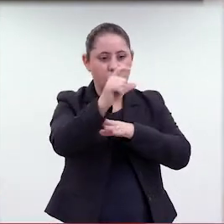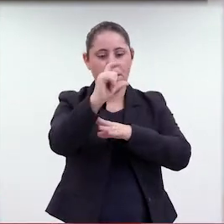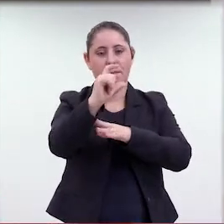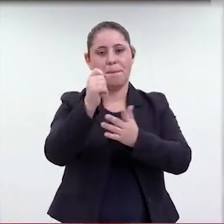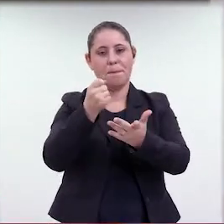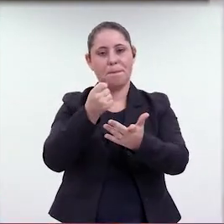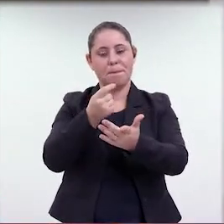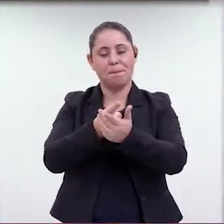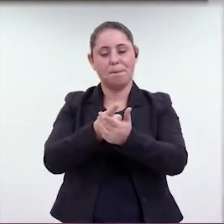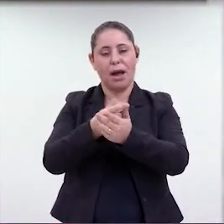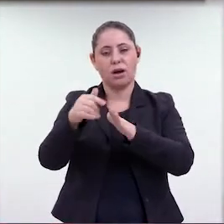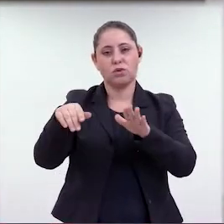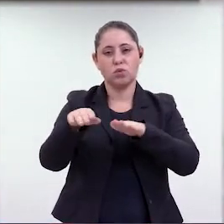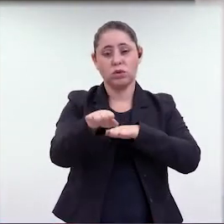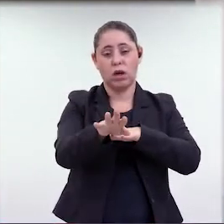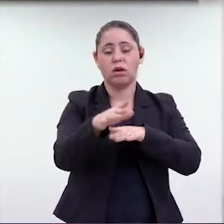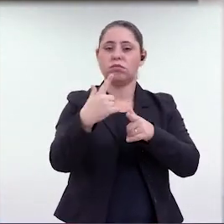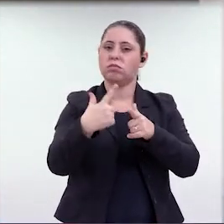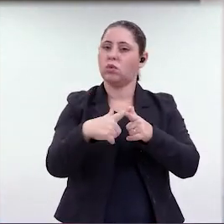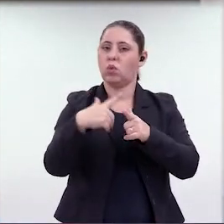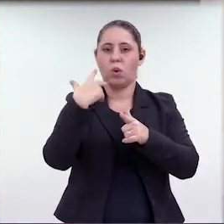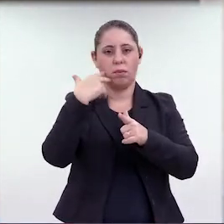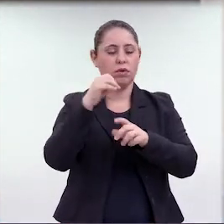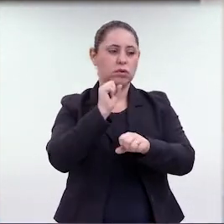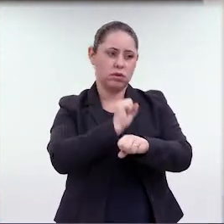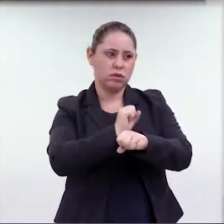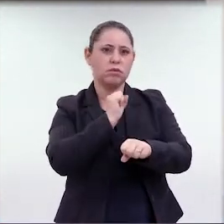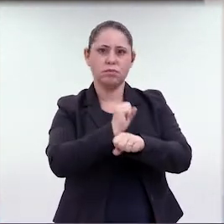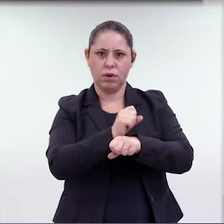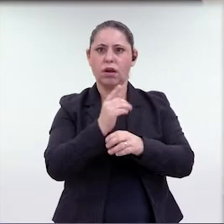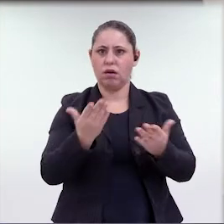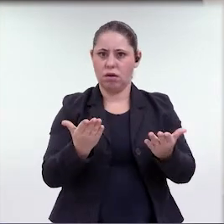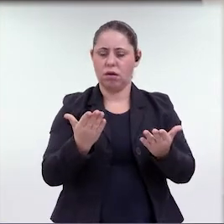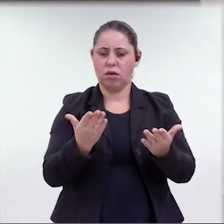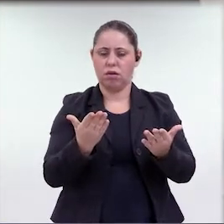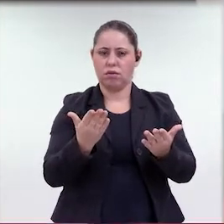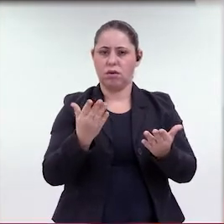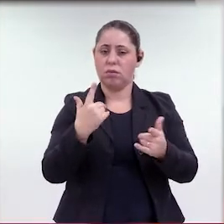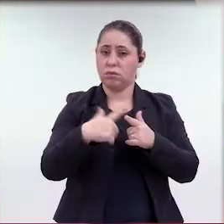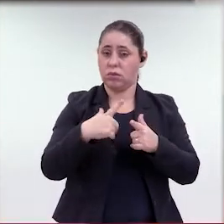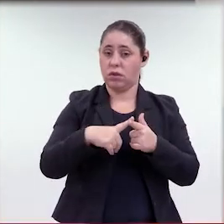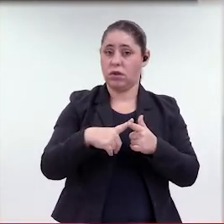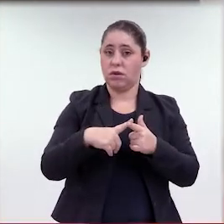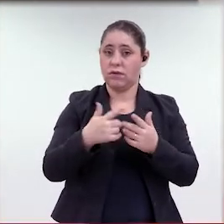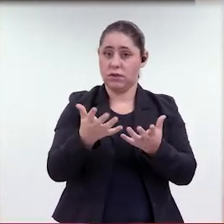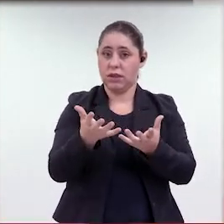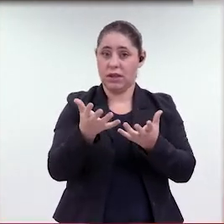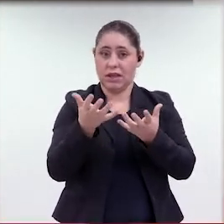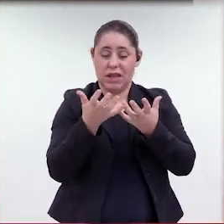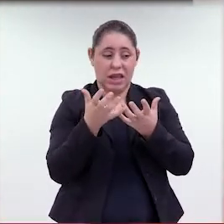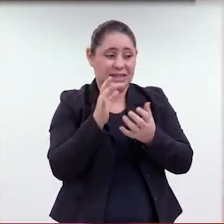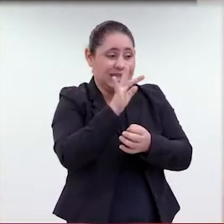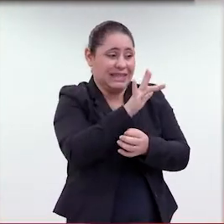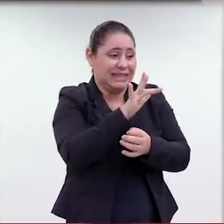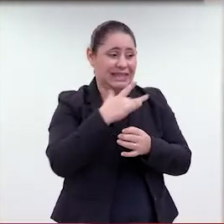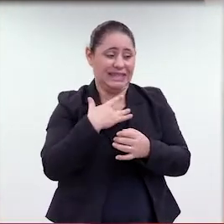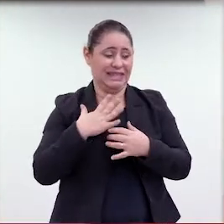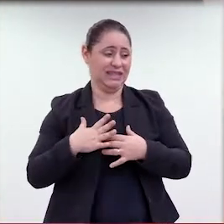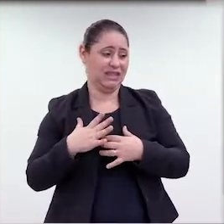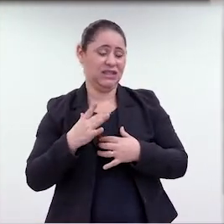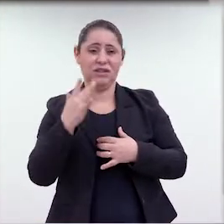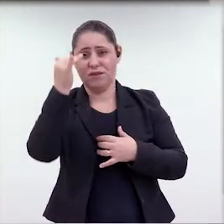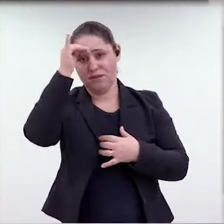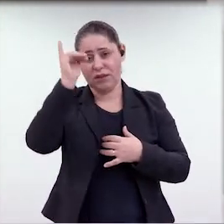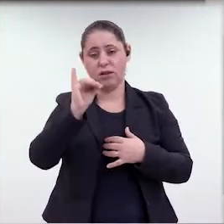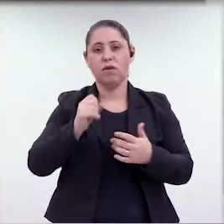saindo automático. E você já espera que seja assim, porque, Sim. Querendo ou não, você quer tocar o mínimo possível. Aí, quando você vai